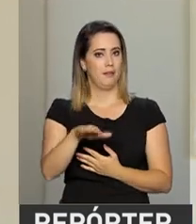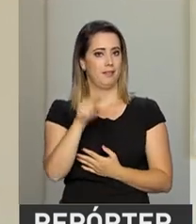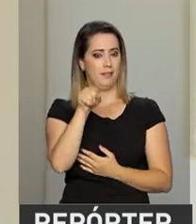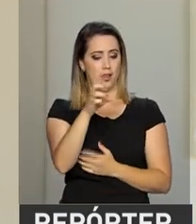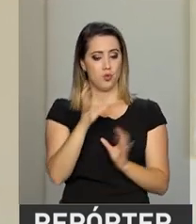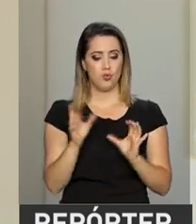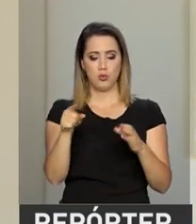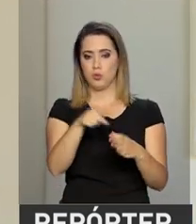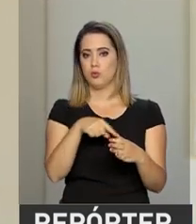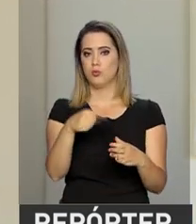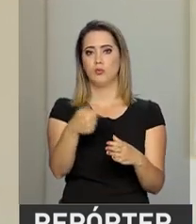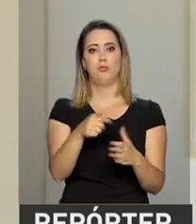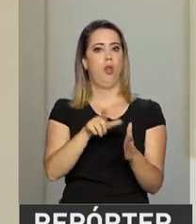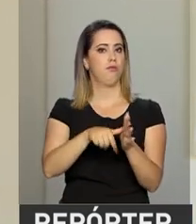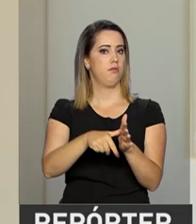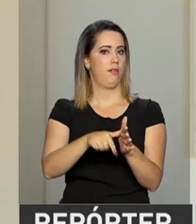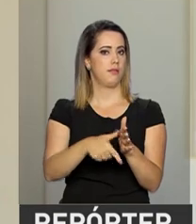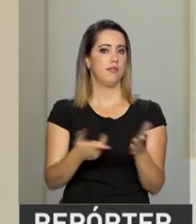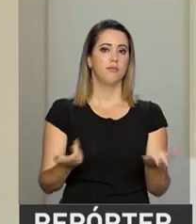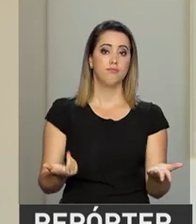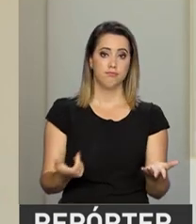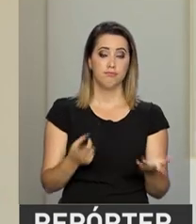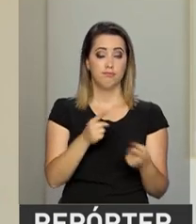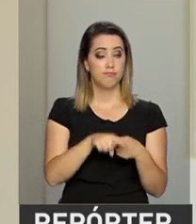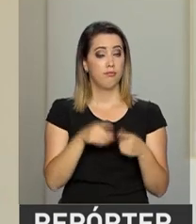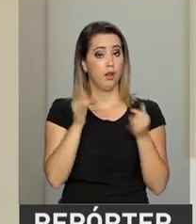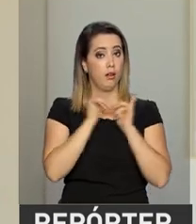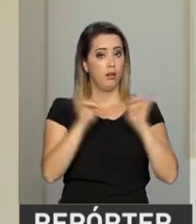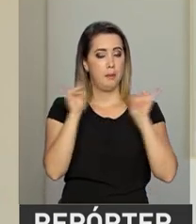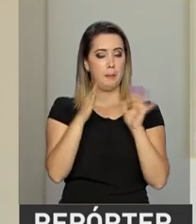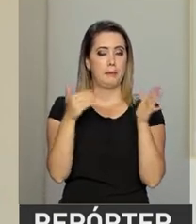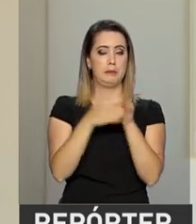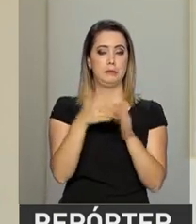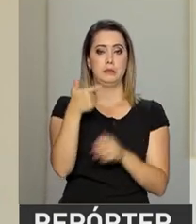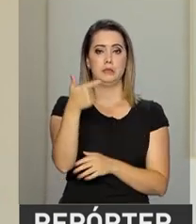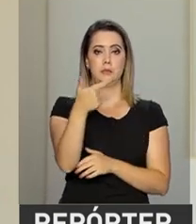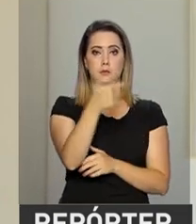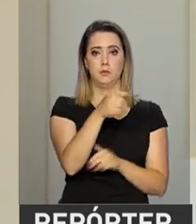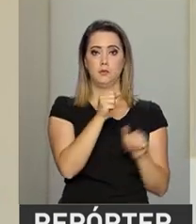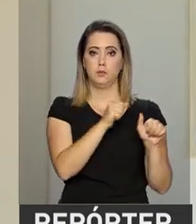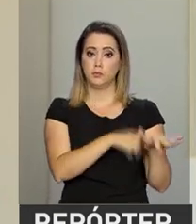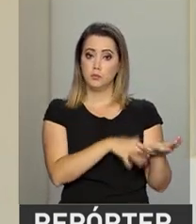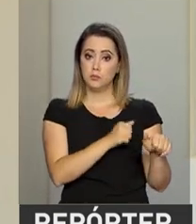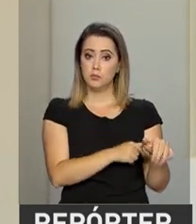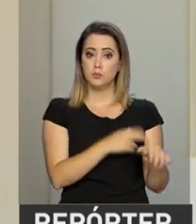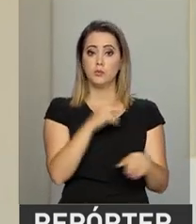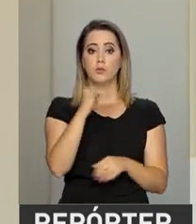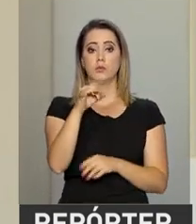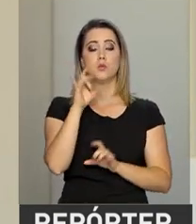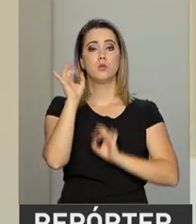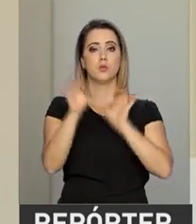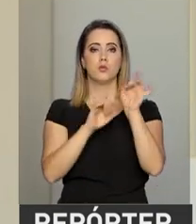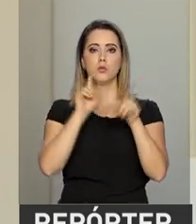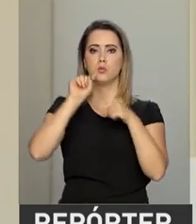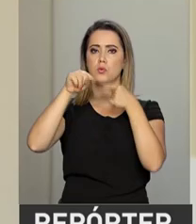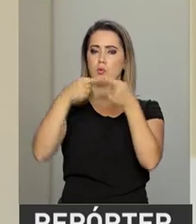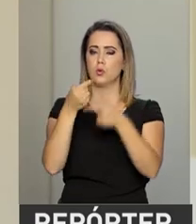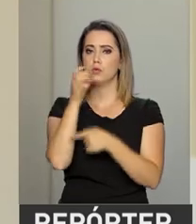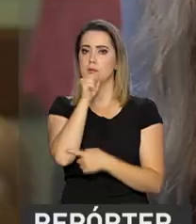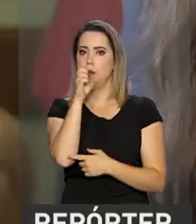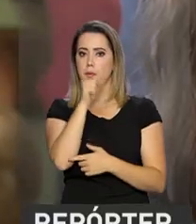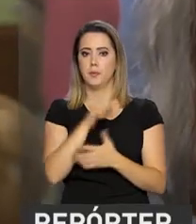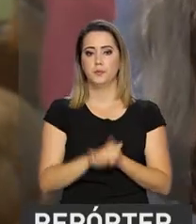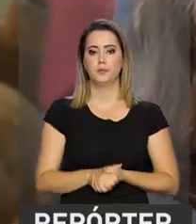desse público não está com a vacina em dia a campanha vai até o dia 22 de setembro eo dia d será no próximo sábado